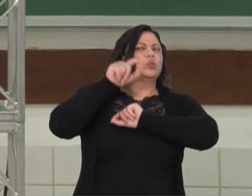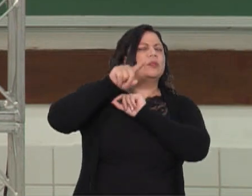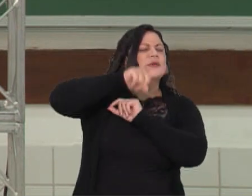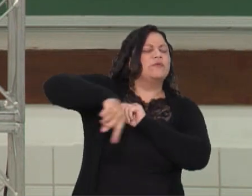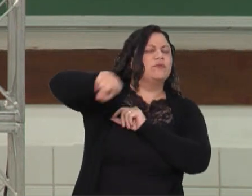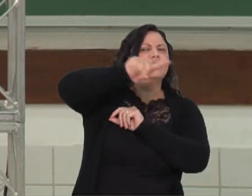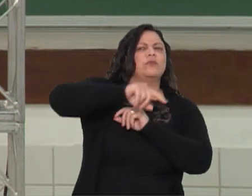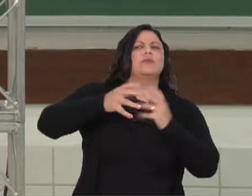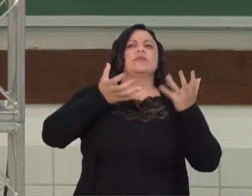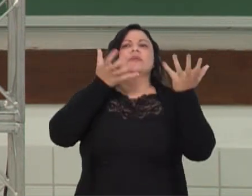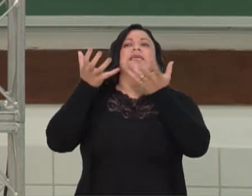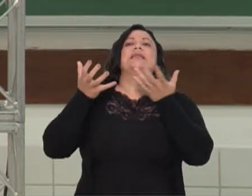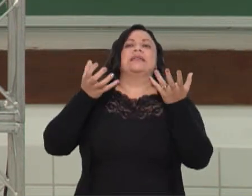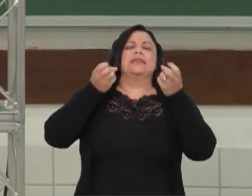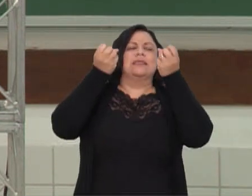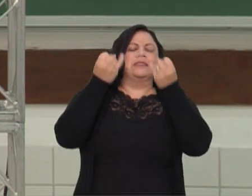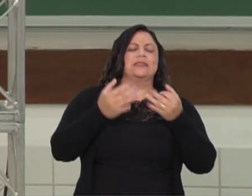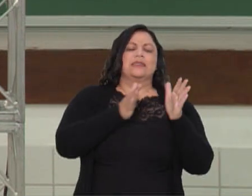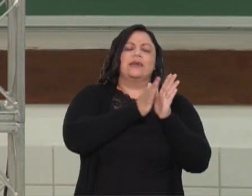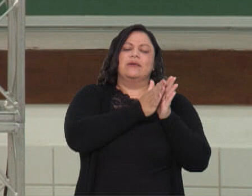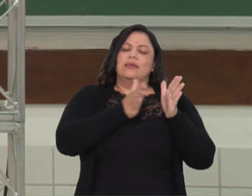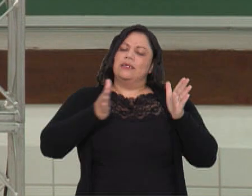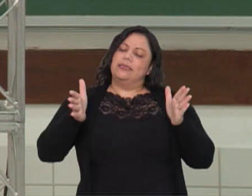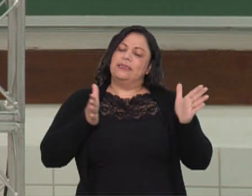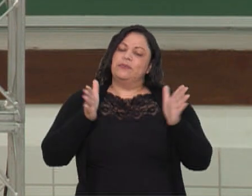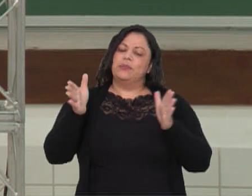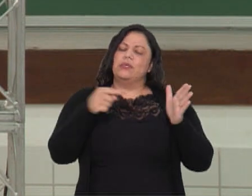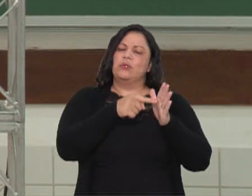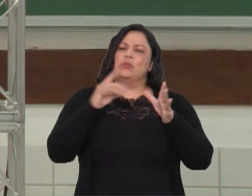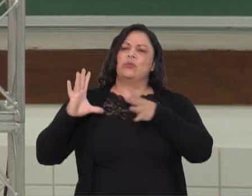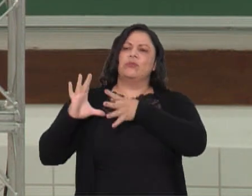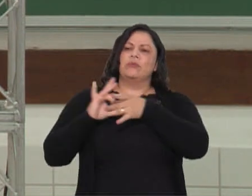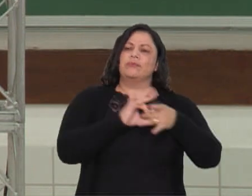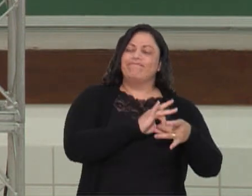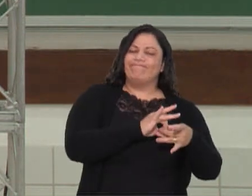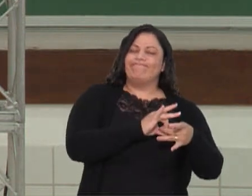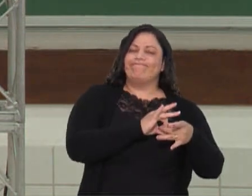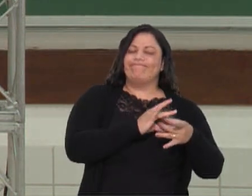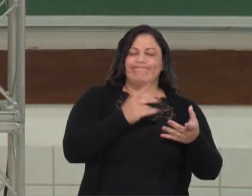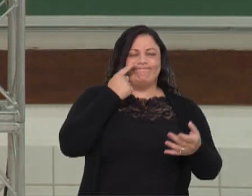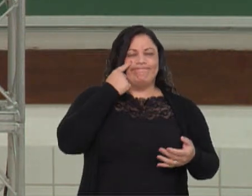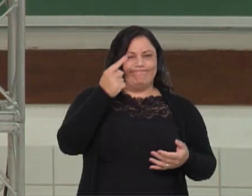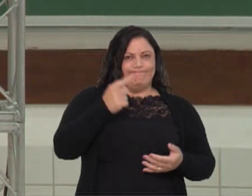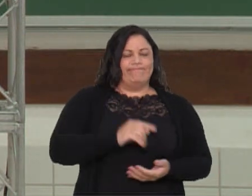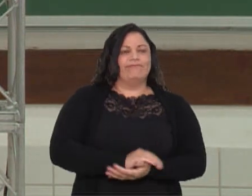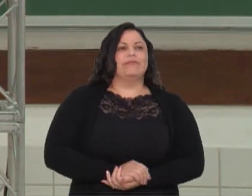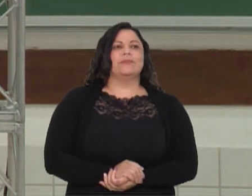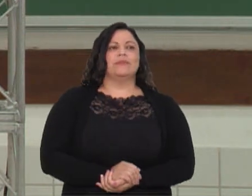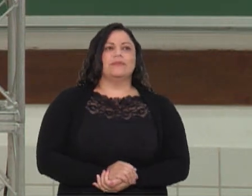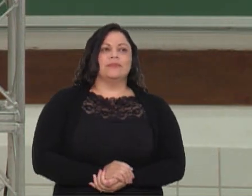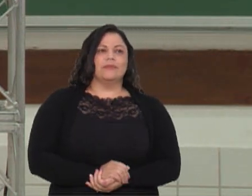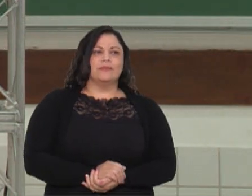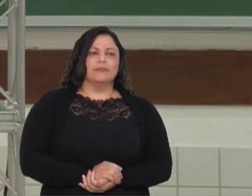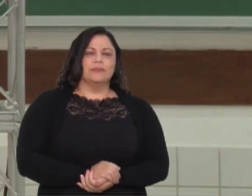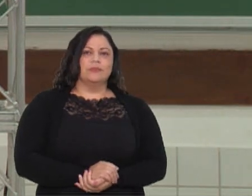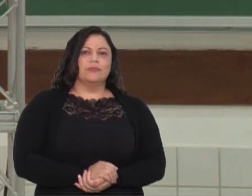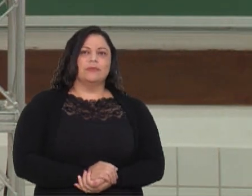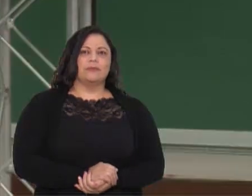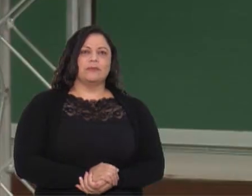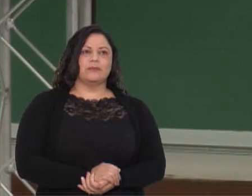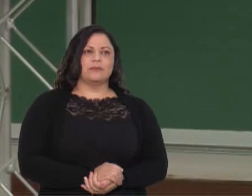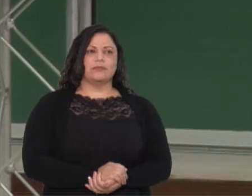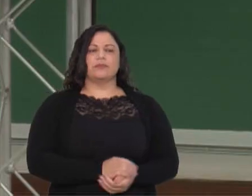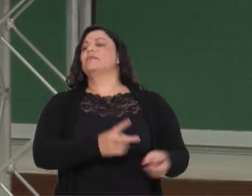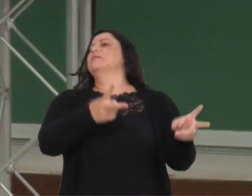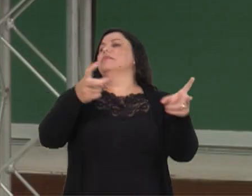dizer naquele período, como ele está ligado com o período que vem depois. Querem ver? Então, vamos lá.